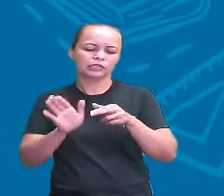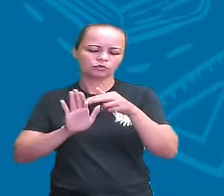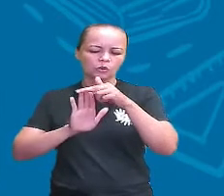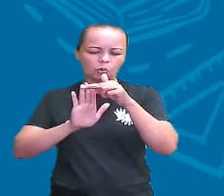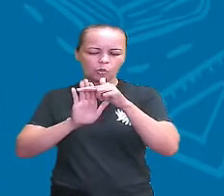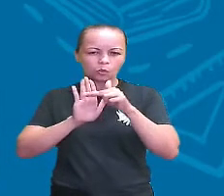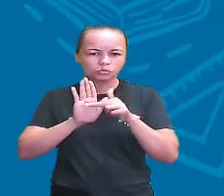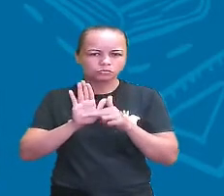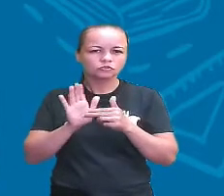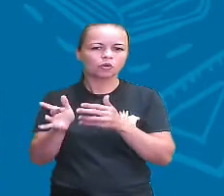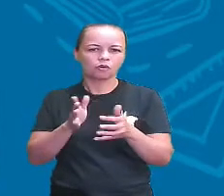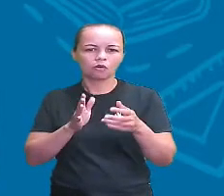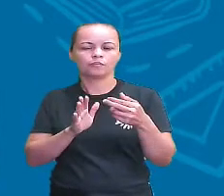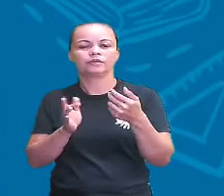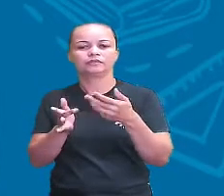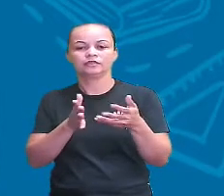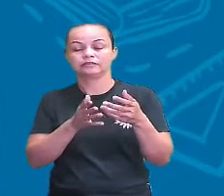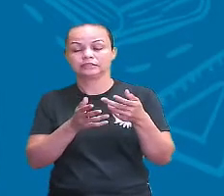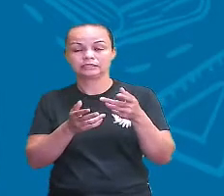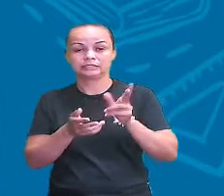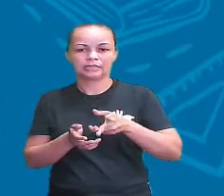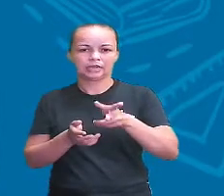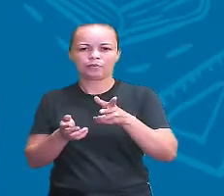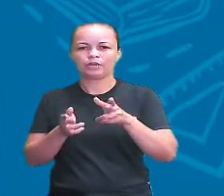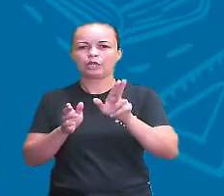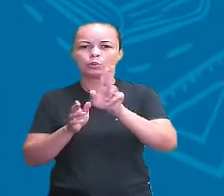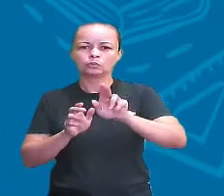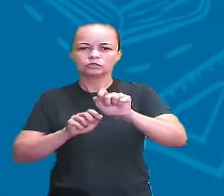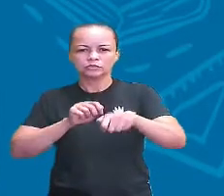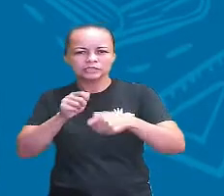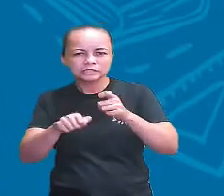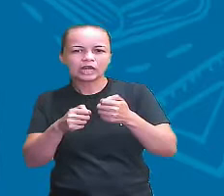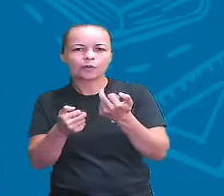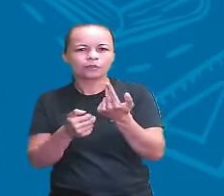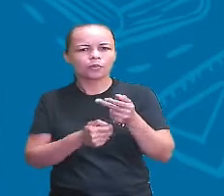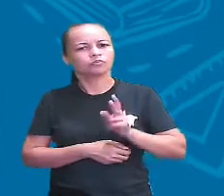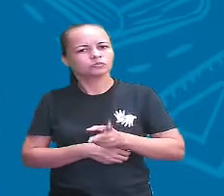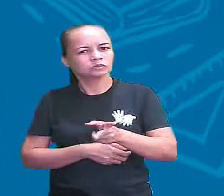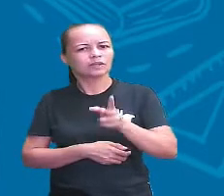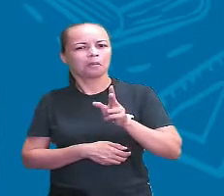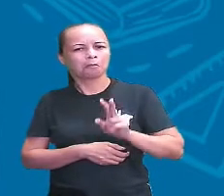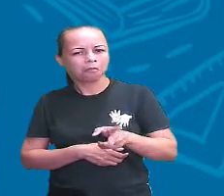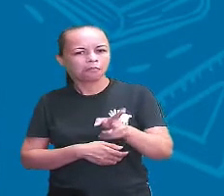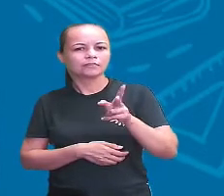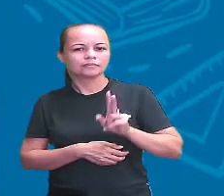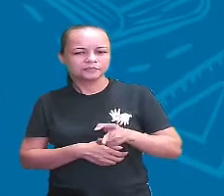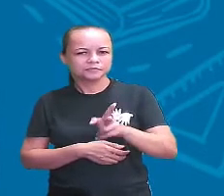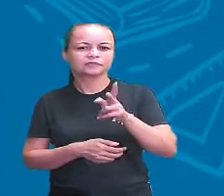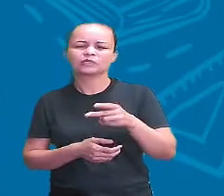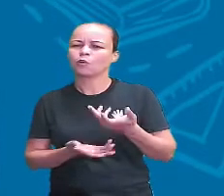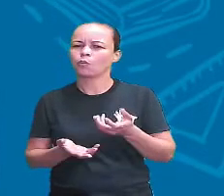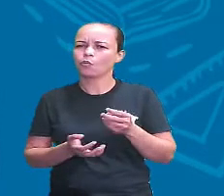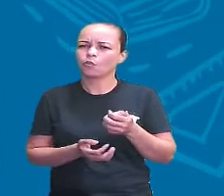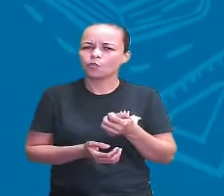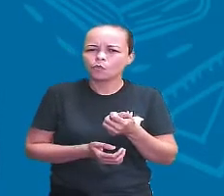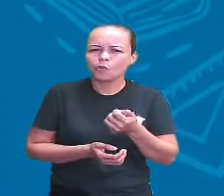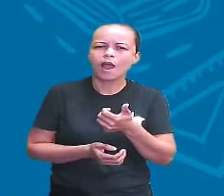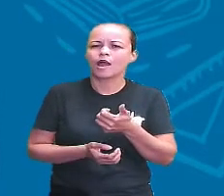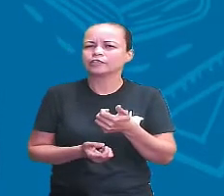também o raramente. Almost never, quase nunca. Hardly ever, também quase nunca. E